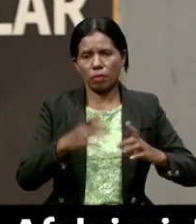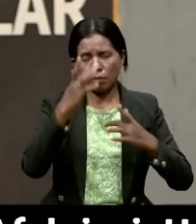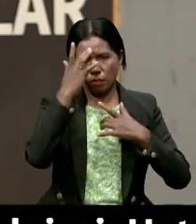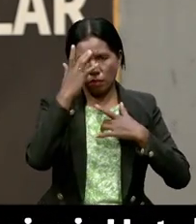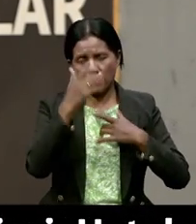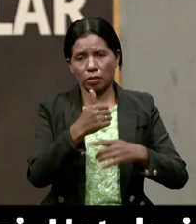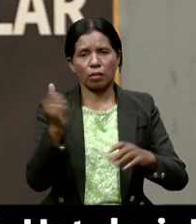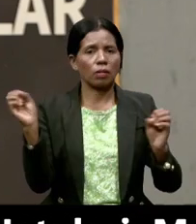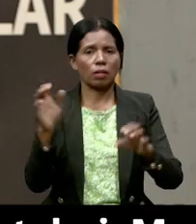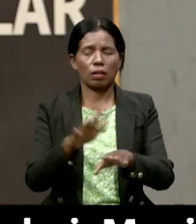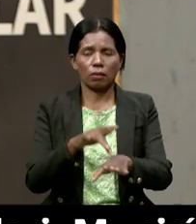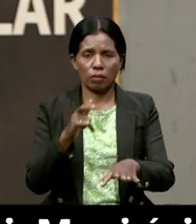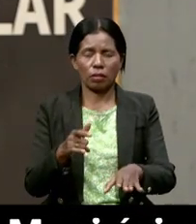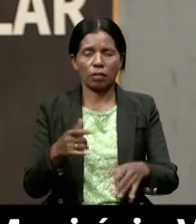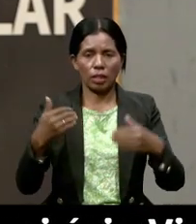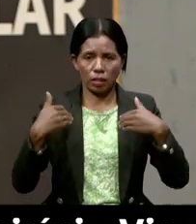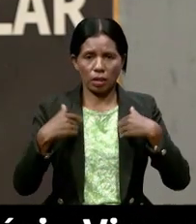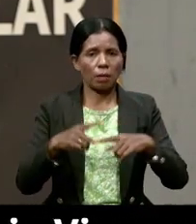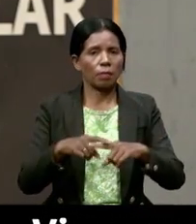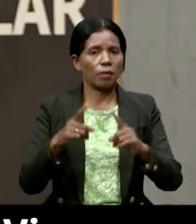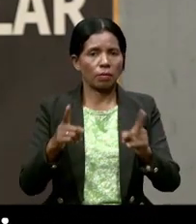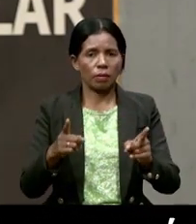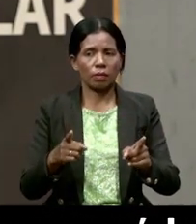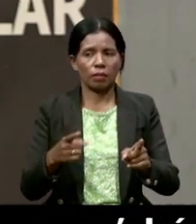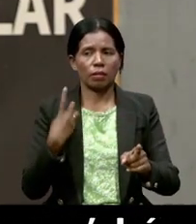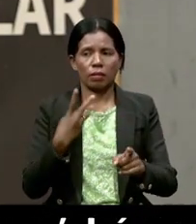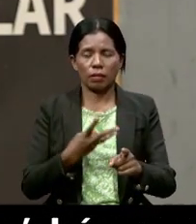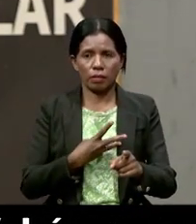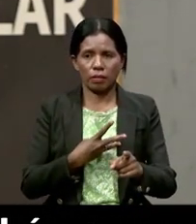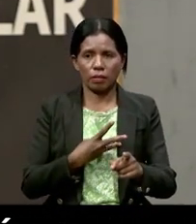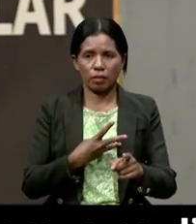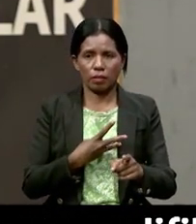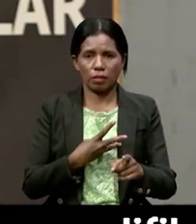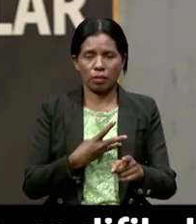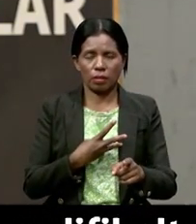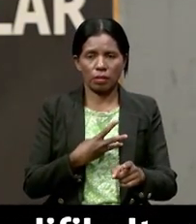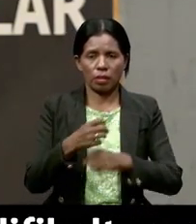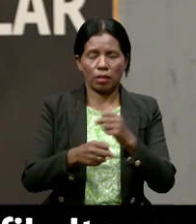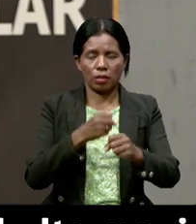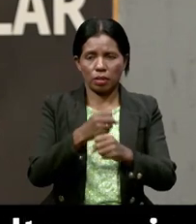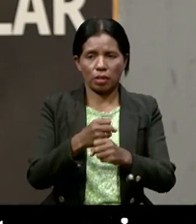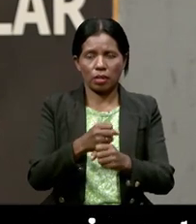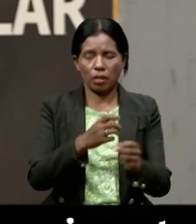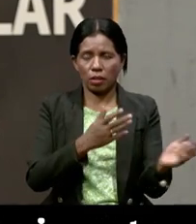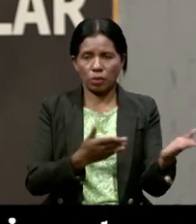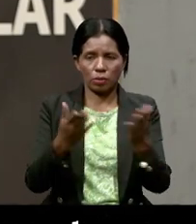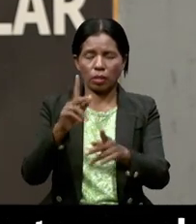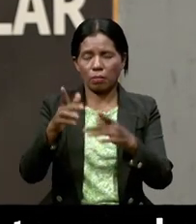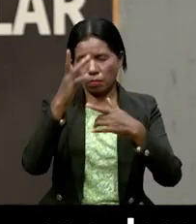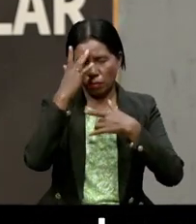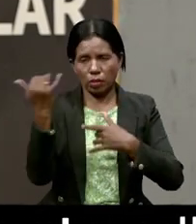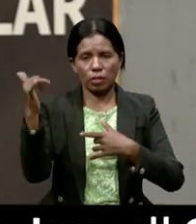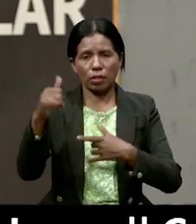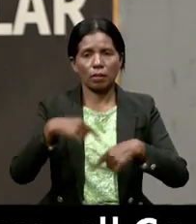beca lá da etne, de Ihana, lá osi tem que permitir a Tinan e tem que processar a Tinan paciente ser para o tratamento de